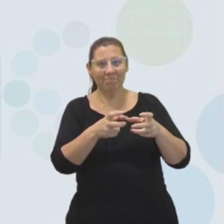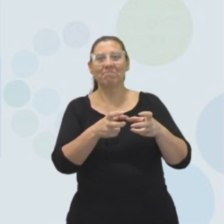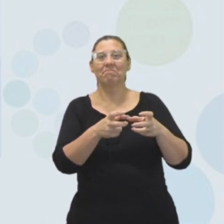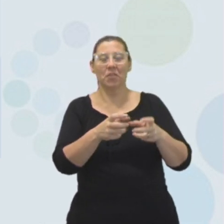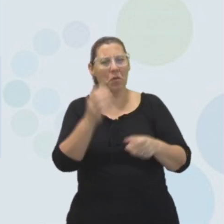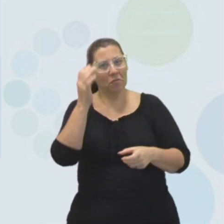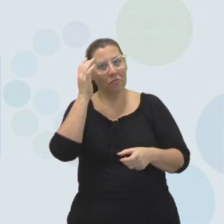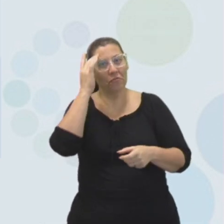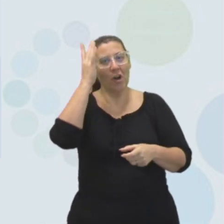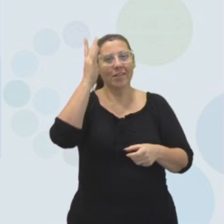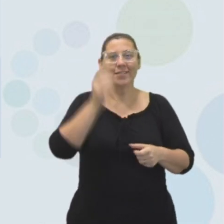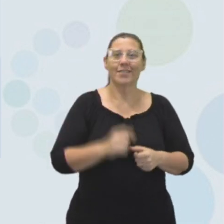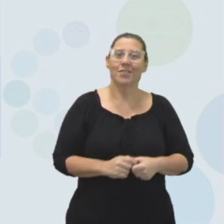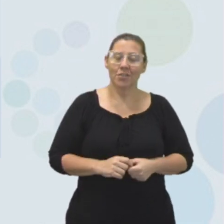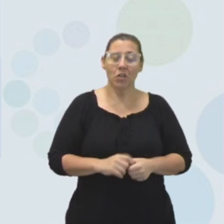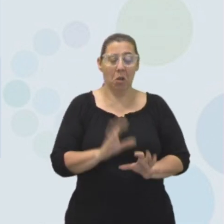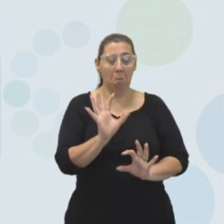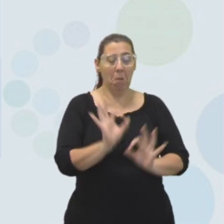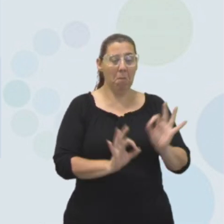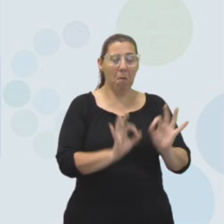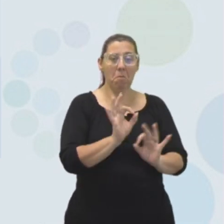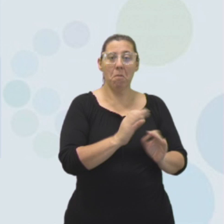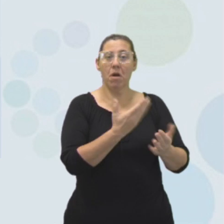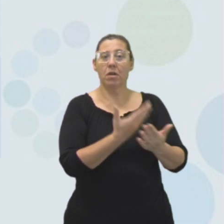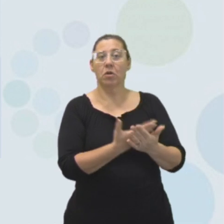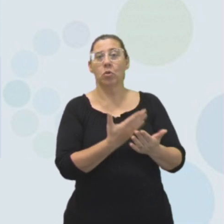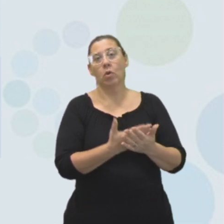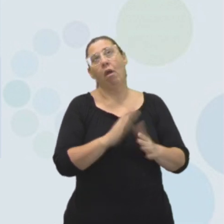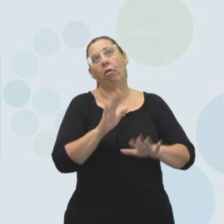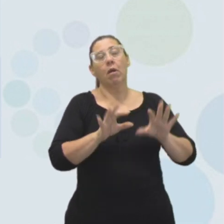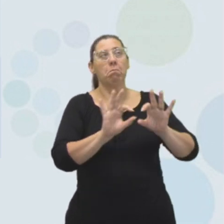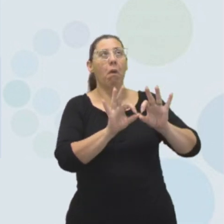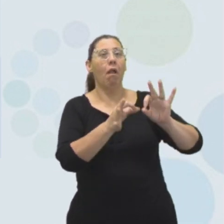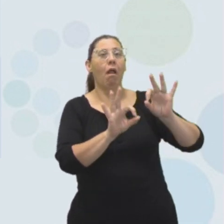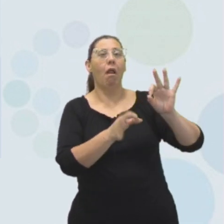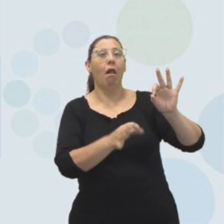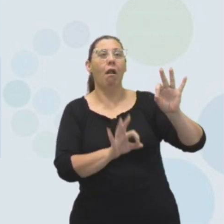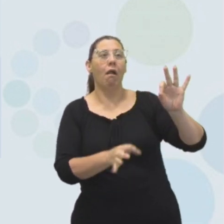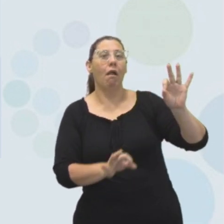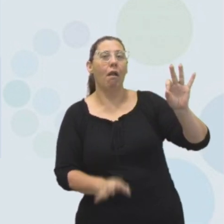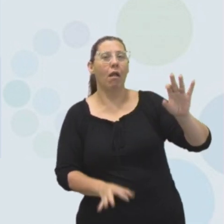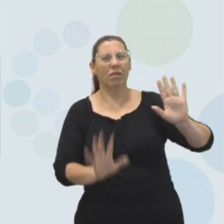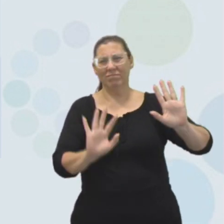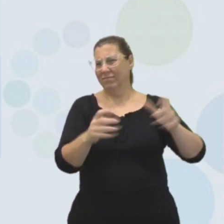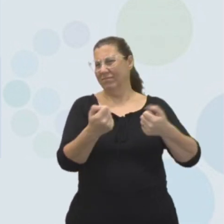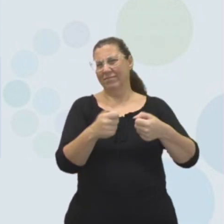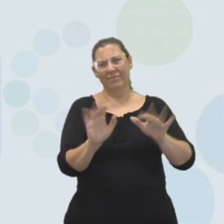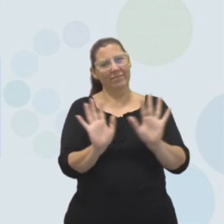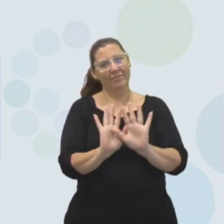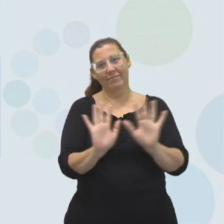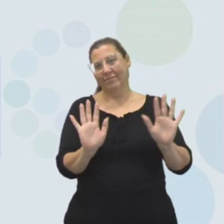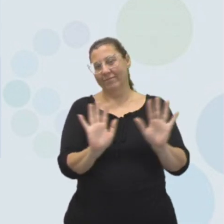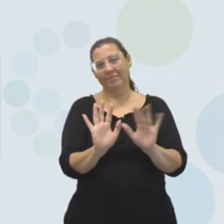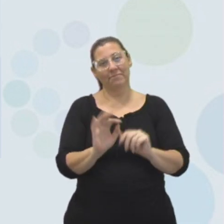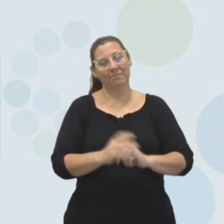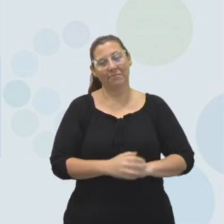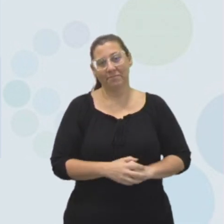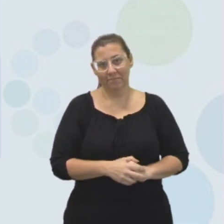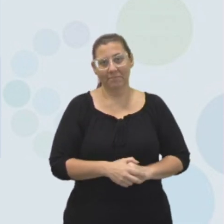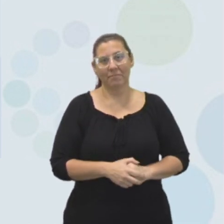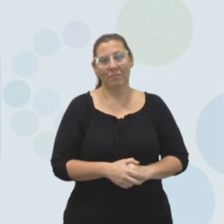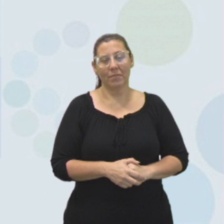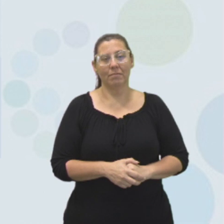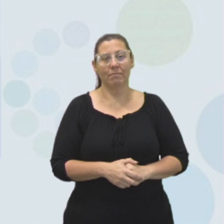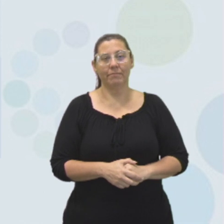intencionalidade daquele plano de aula do que um vídeo mais elaborado, com vários recursos, com vários efeitos